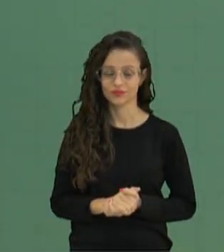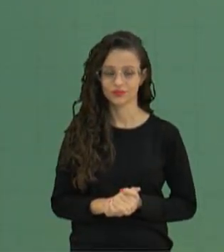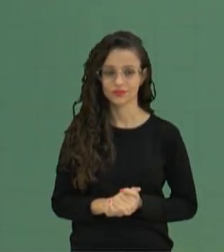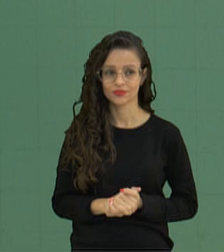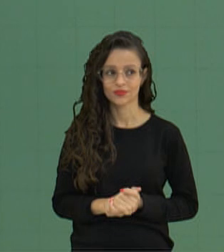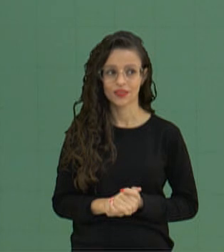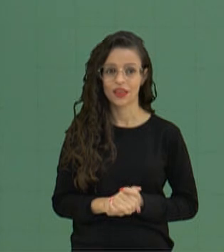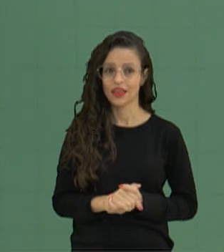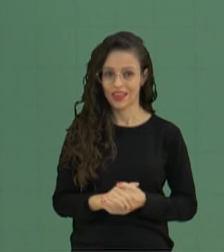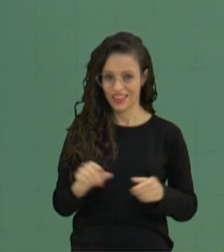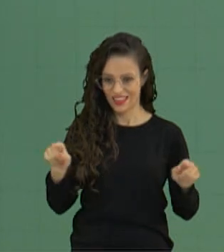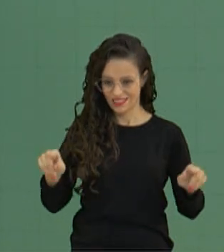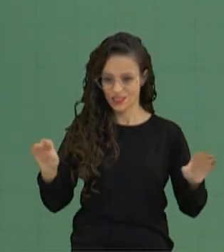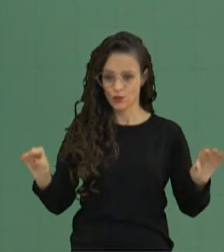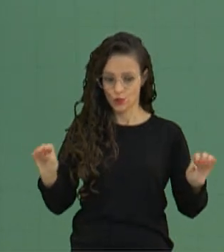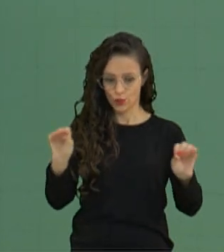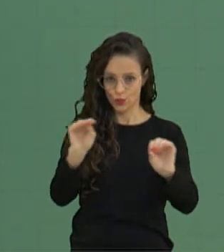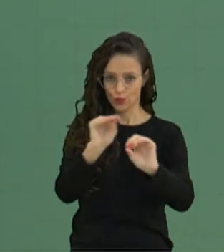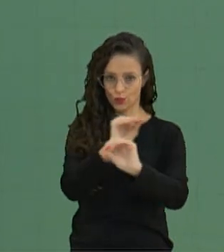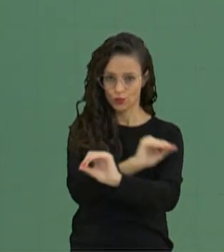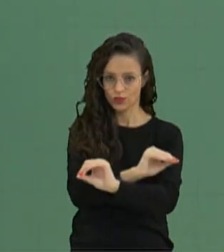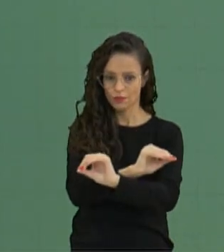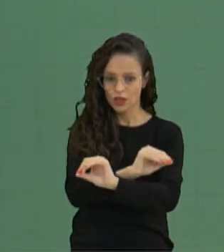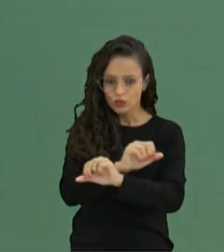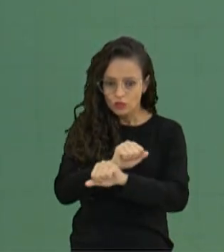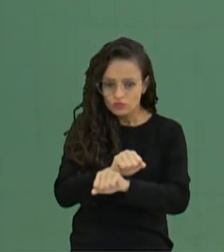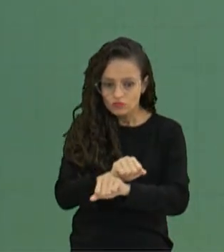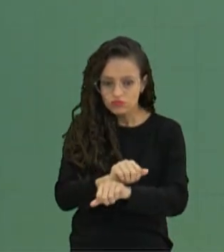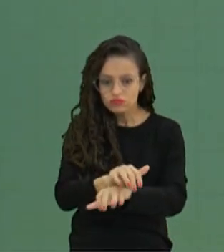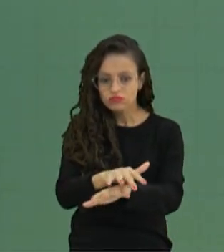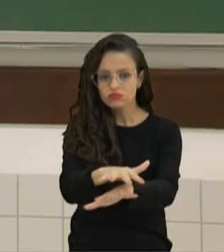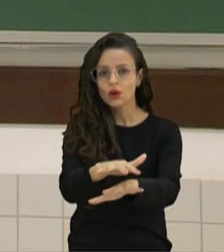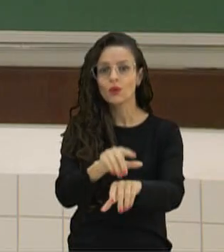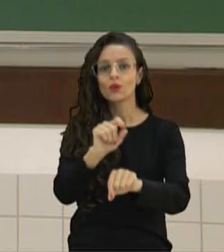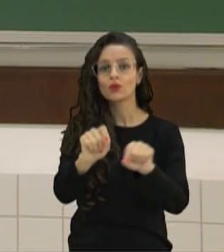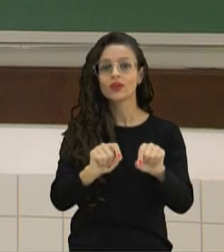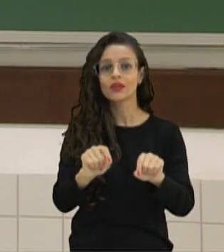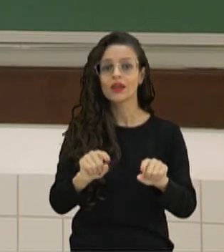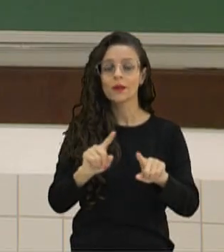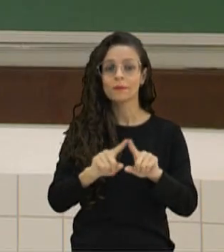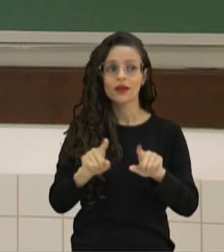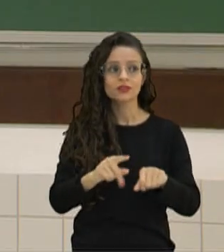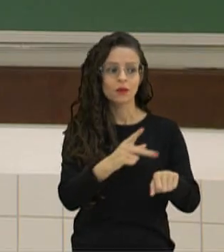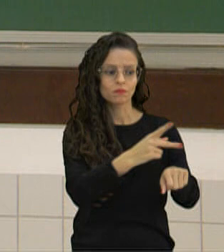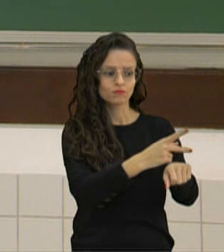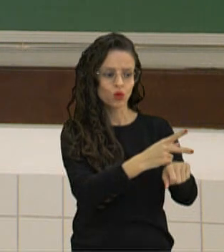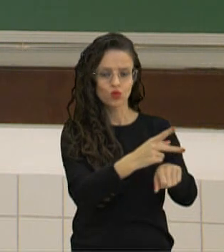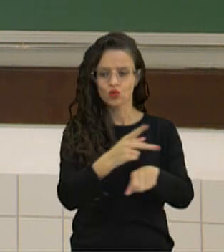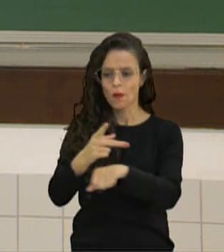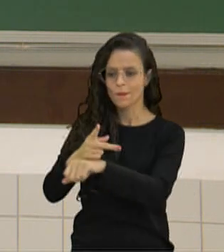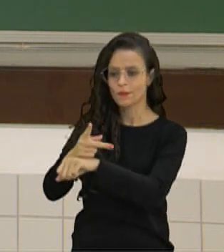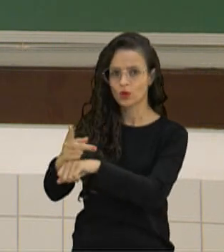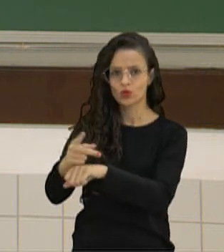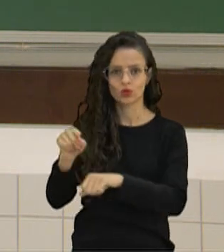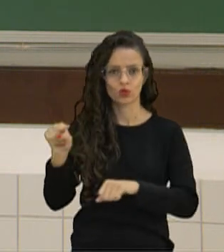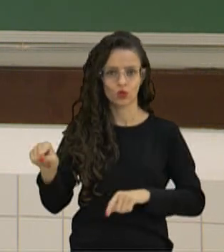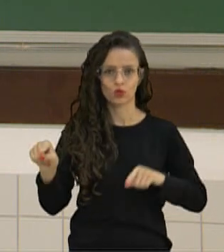Esse cruzamento aqui era o cruzamento entre indivíduos puros. Aqui eu tenho um indivíduo puro,